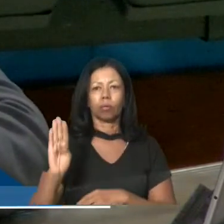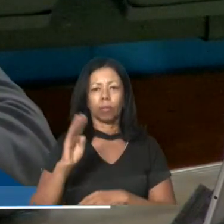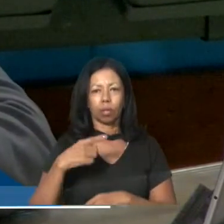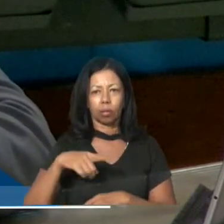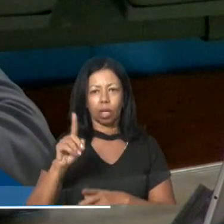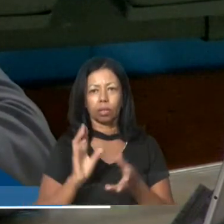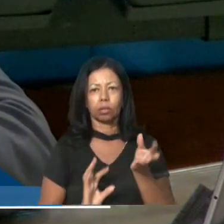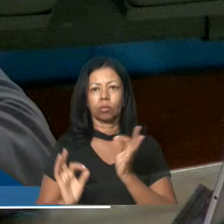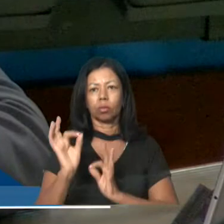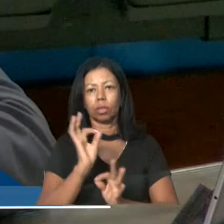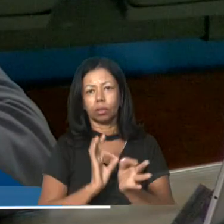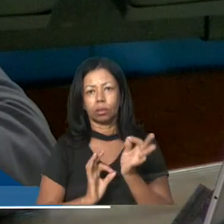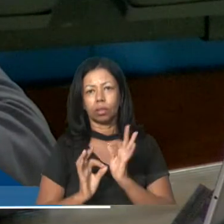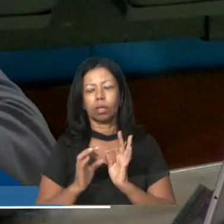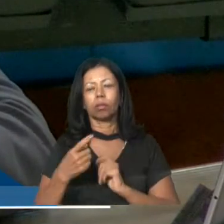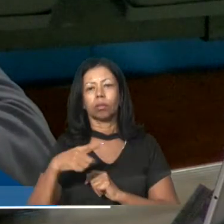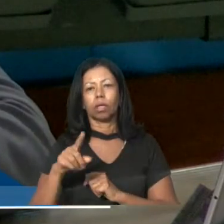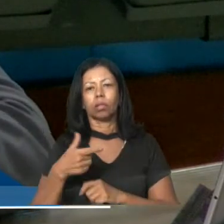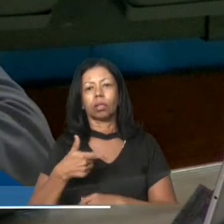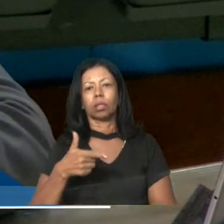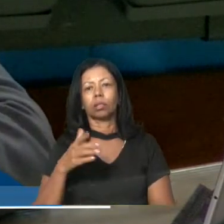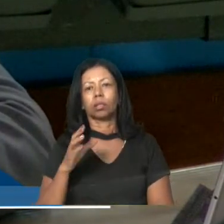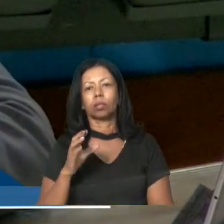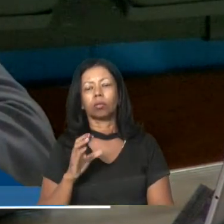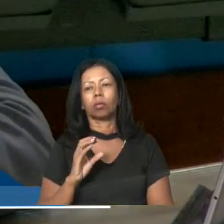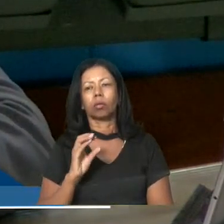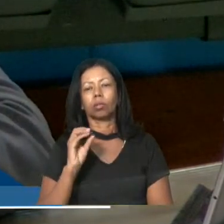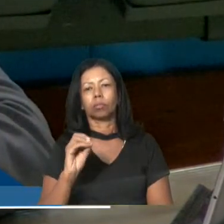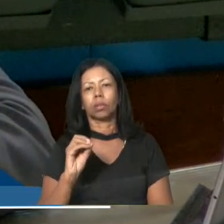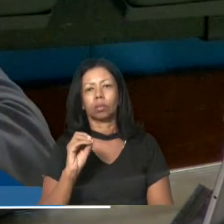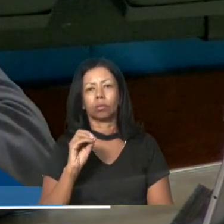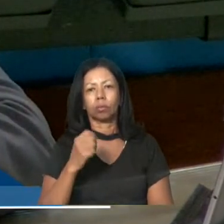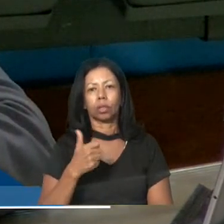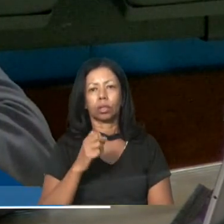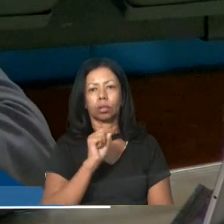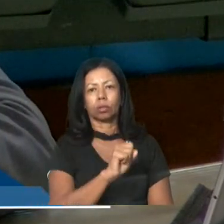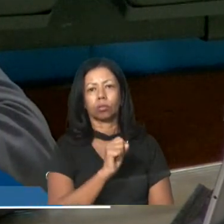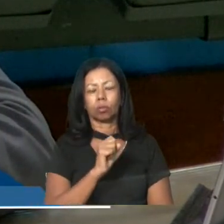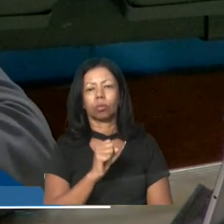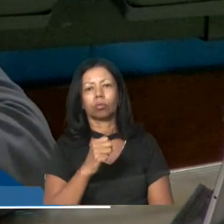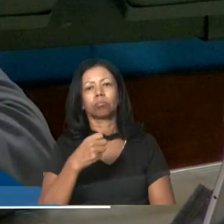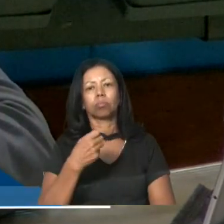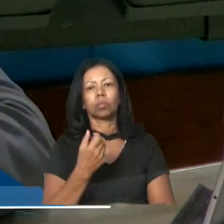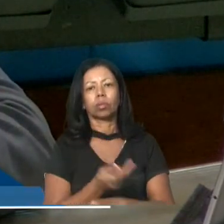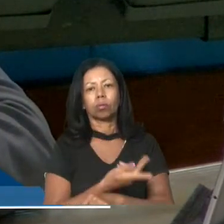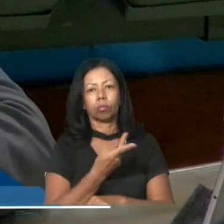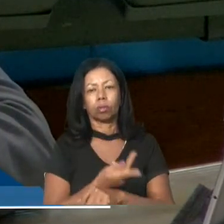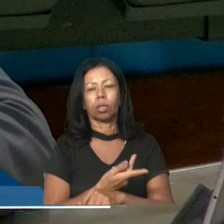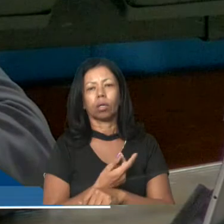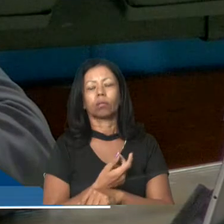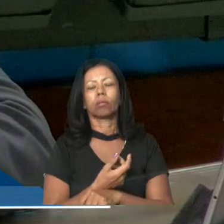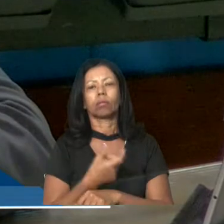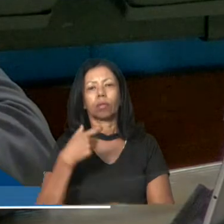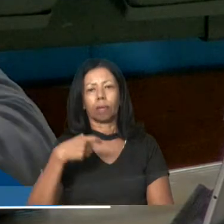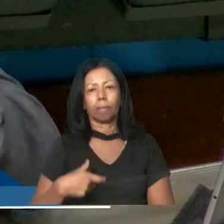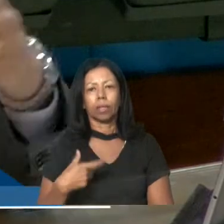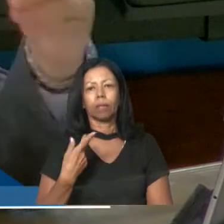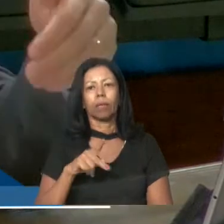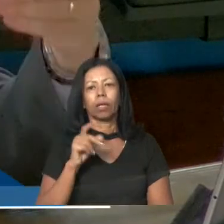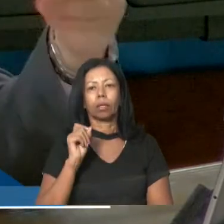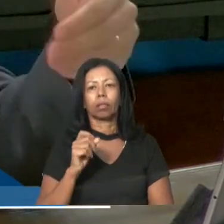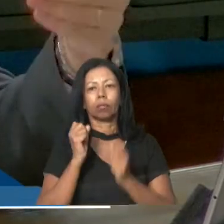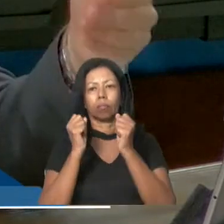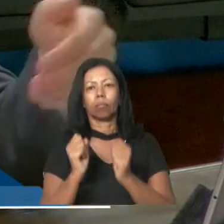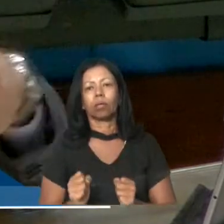se organizaram lá desde 2018, procuraram este vereador para que